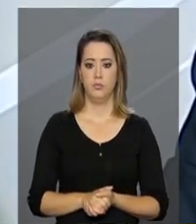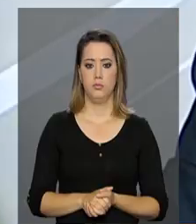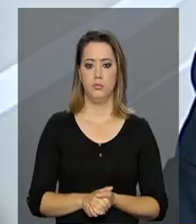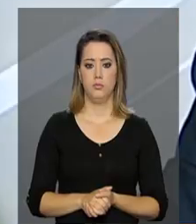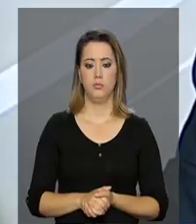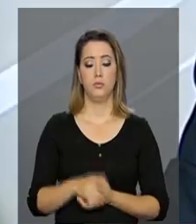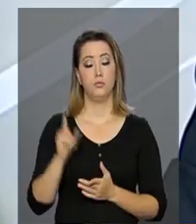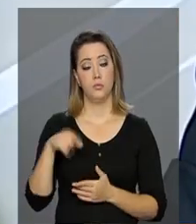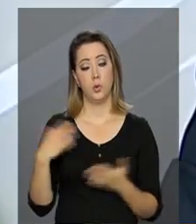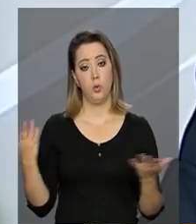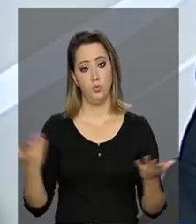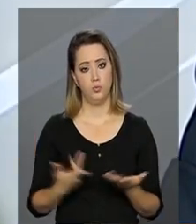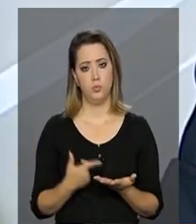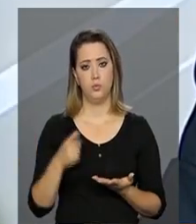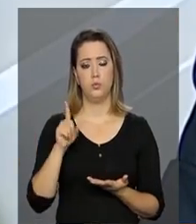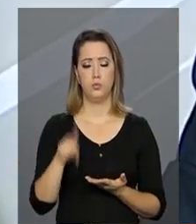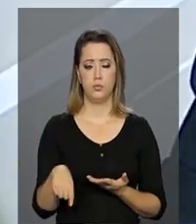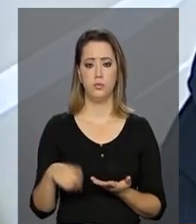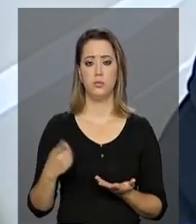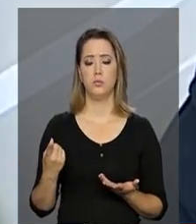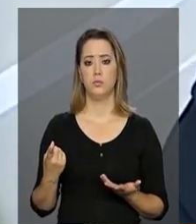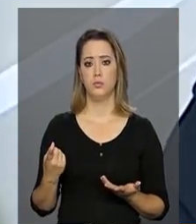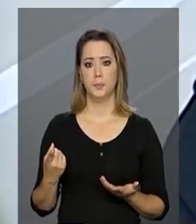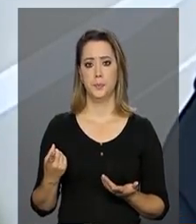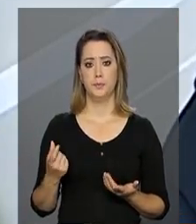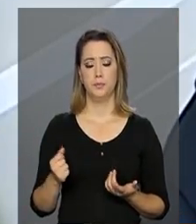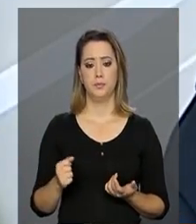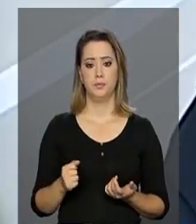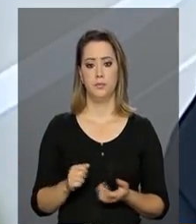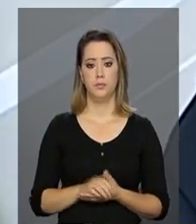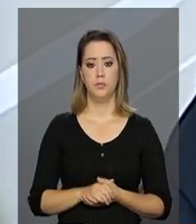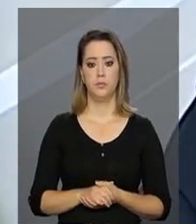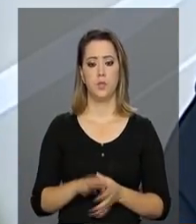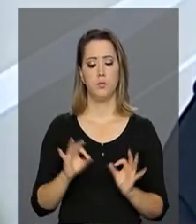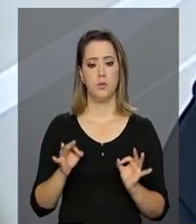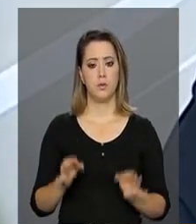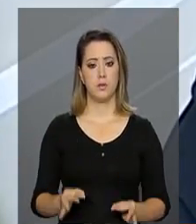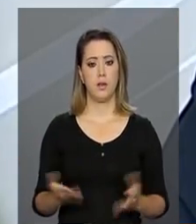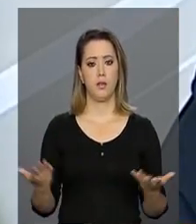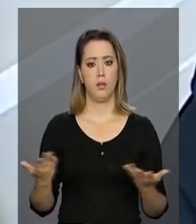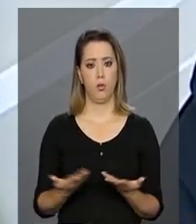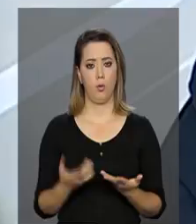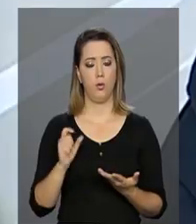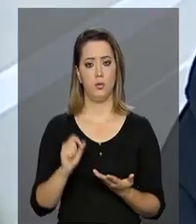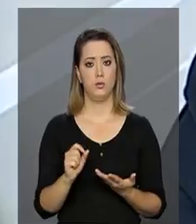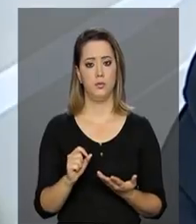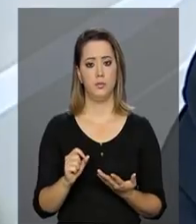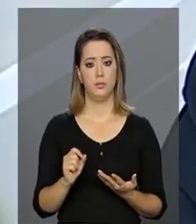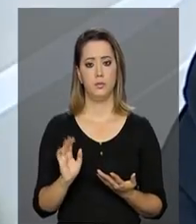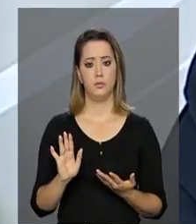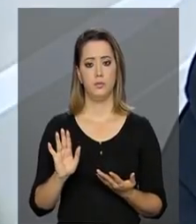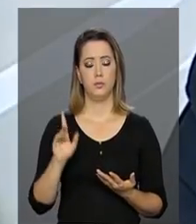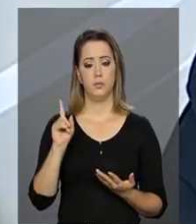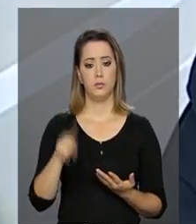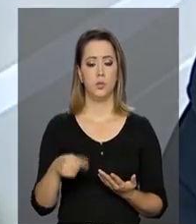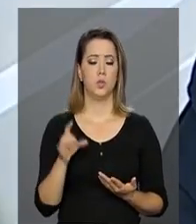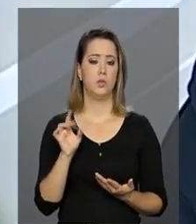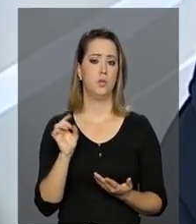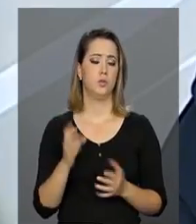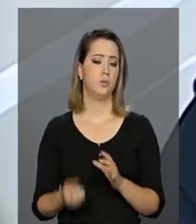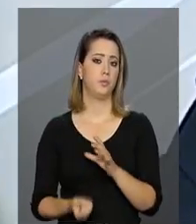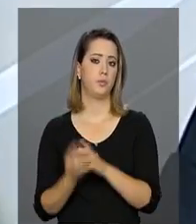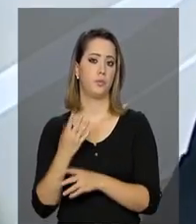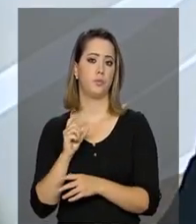trata-se de uma Medida muito eh muito adequada para o momento e que eh não só